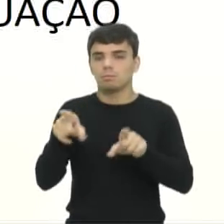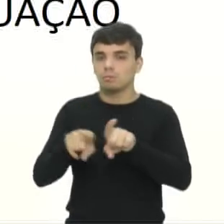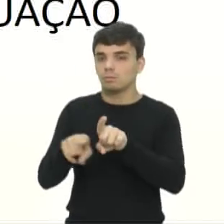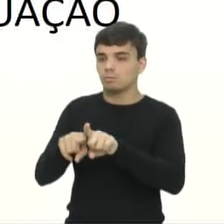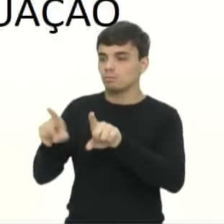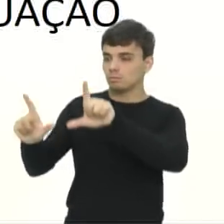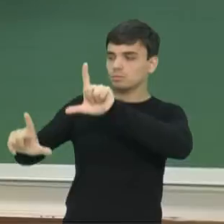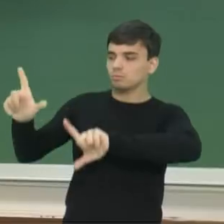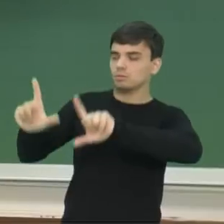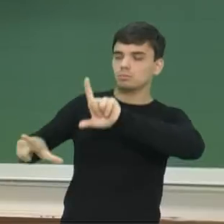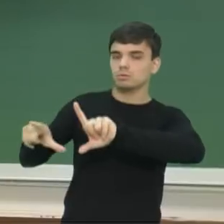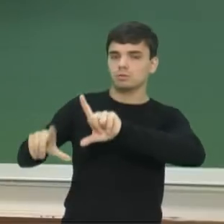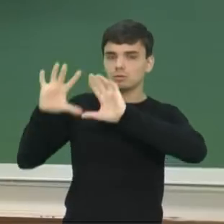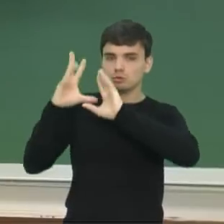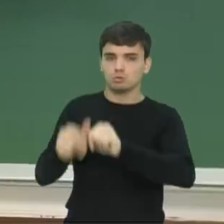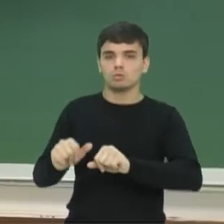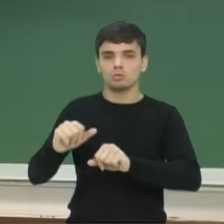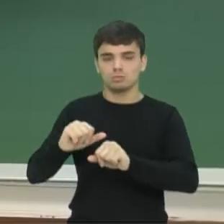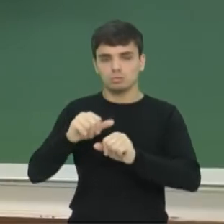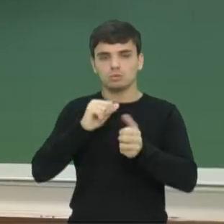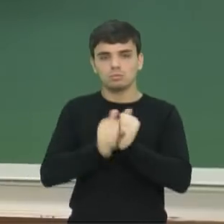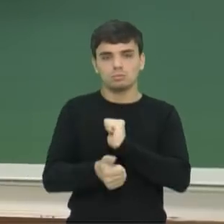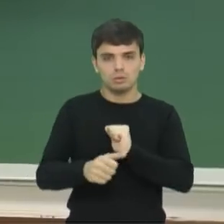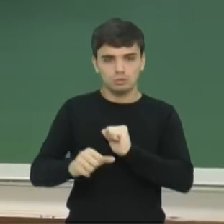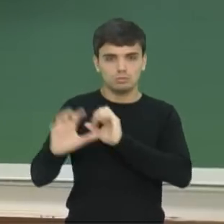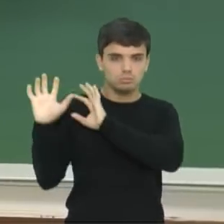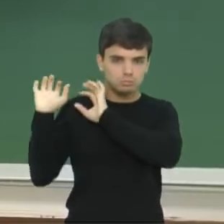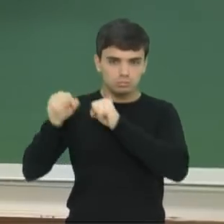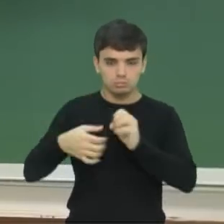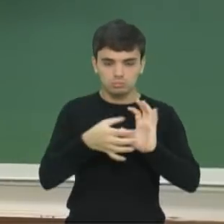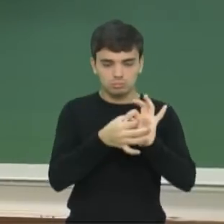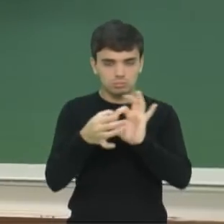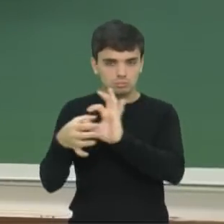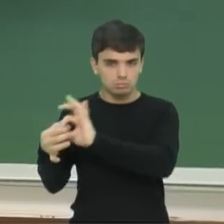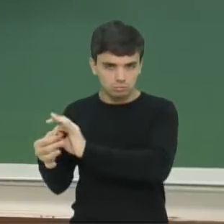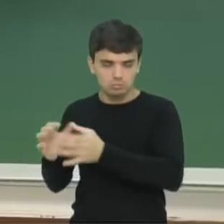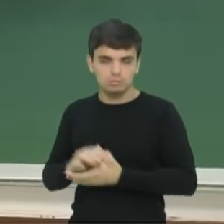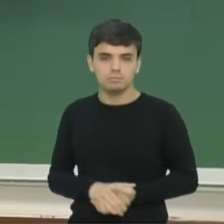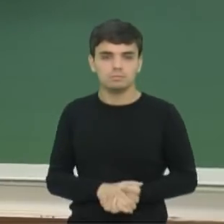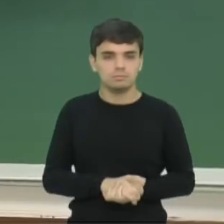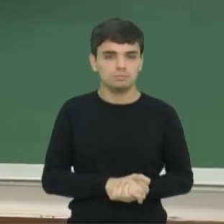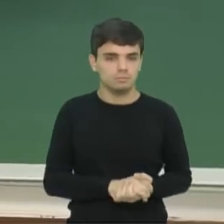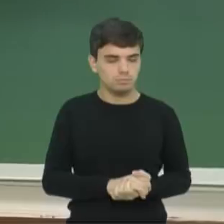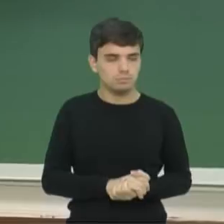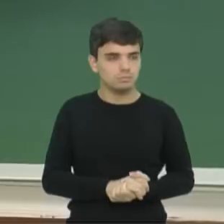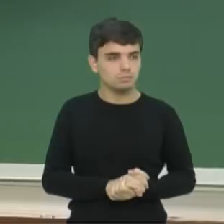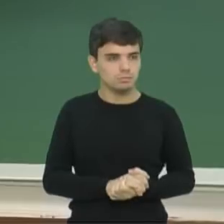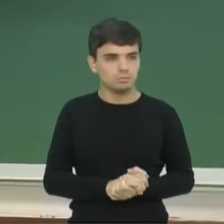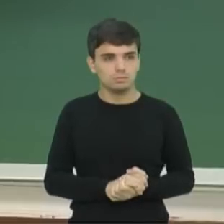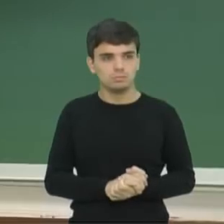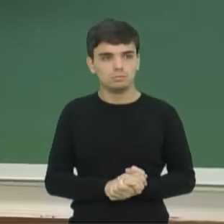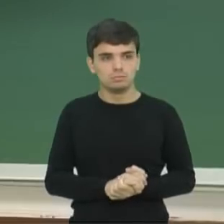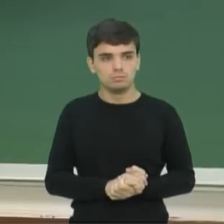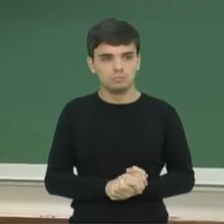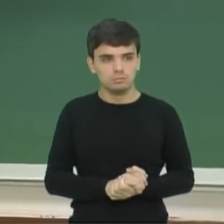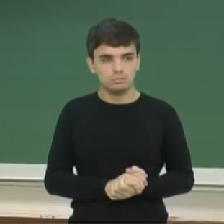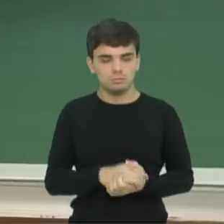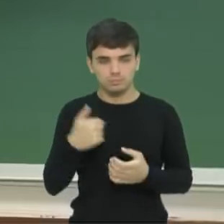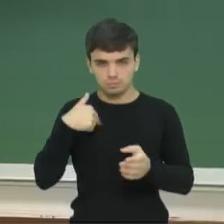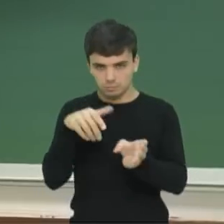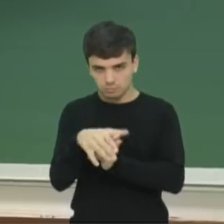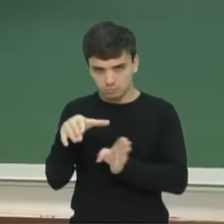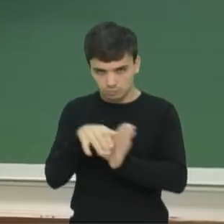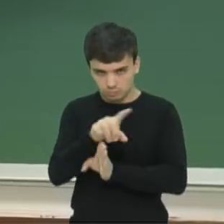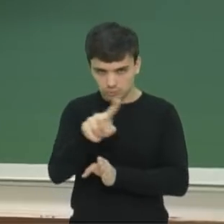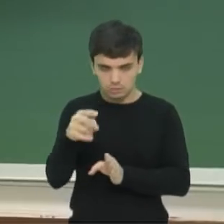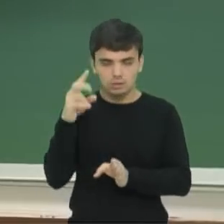trazendo em todos os esportes olímpicos. Então, foi feita essa reportagem em todos os esportes olímpicos, nós vamos estar trazendo aqui para vocês. Aconselho vocês bastante a assistir